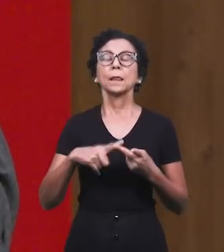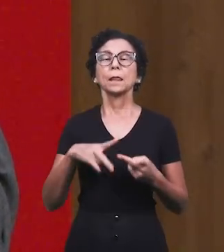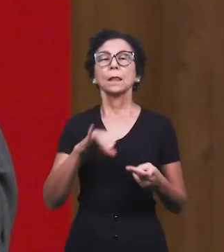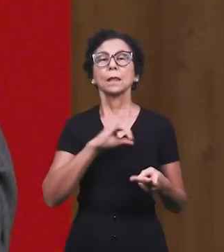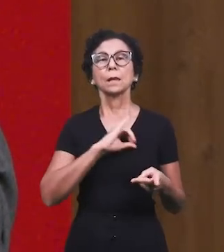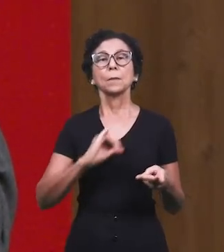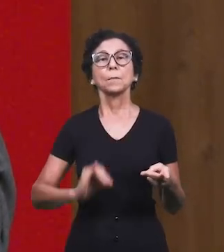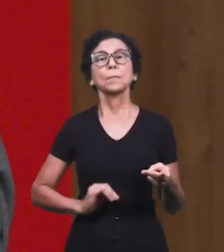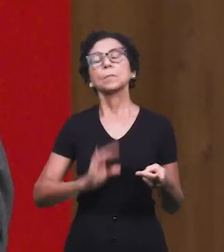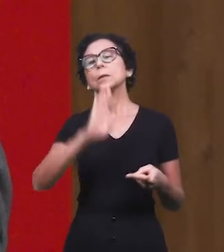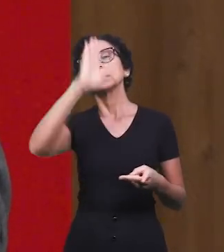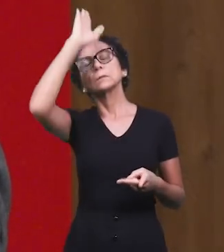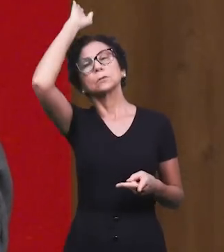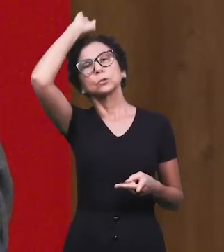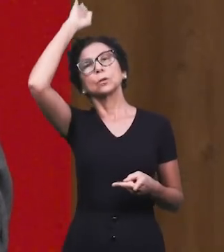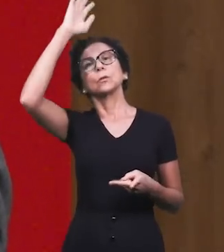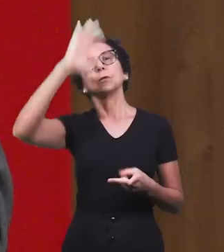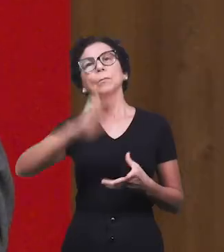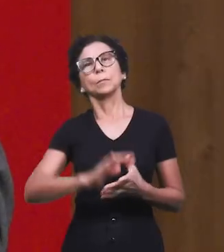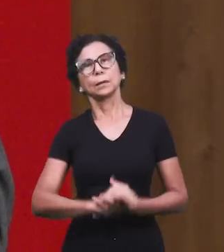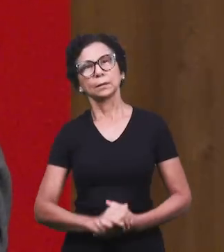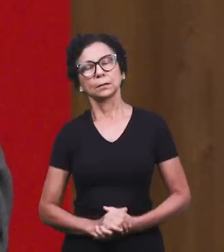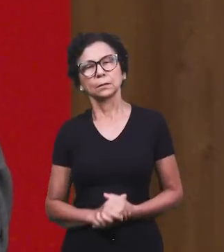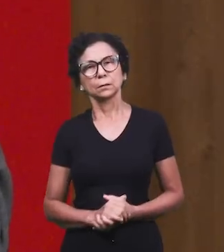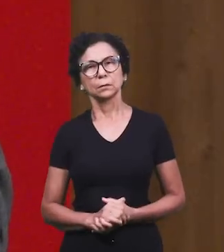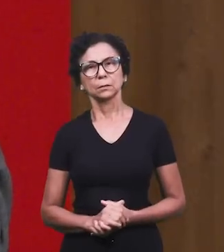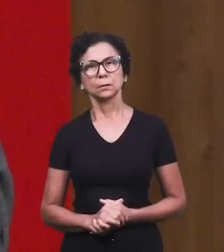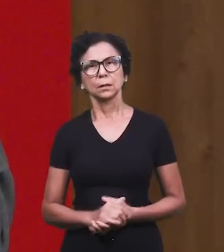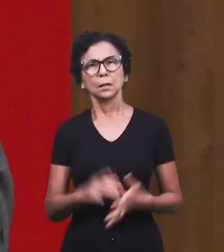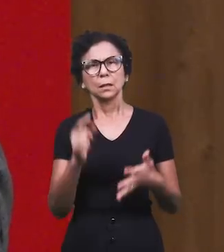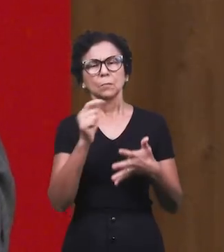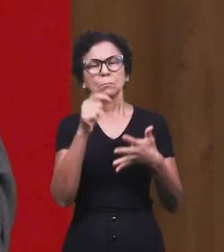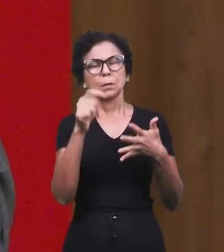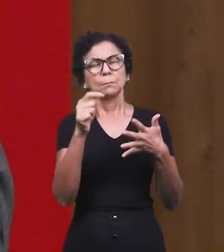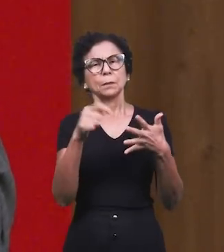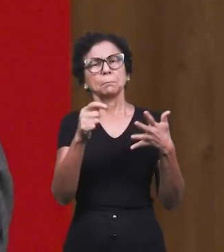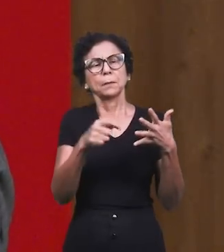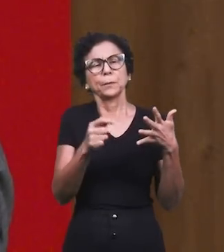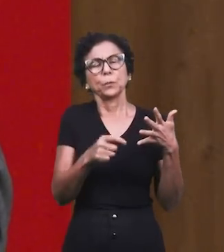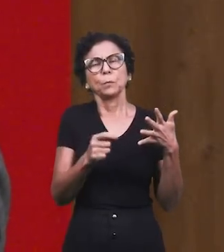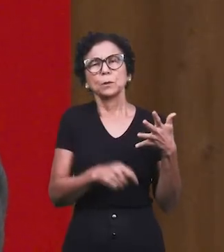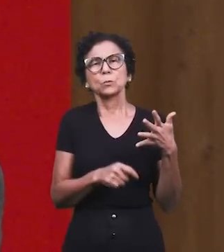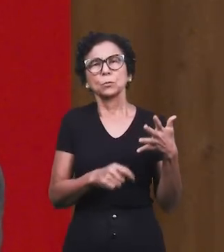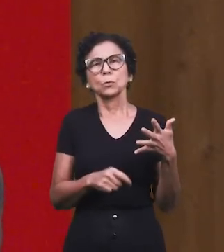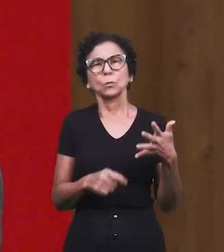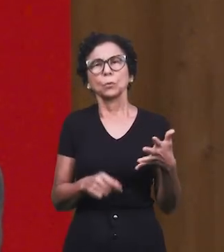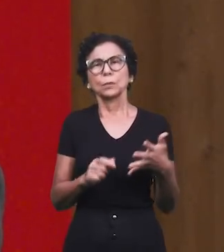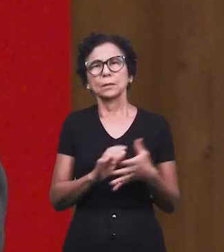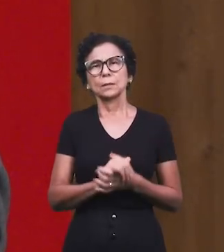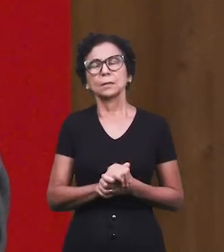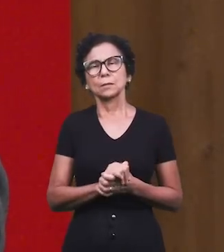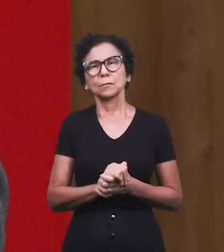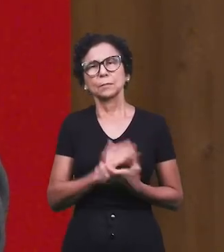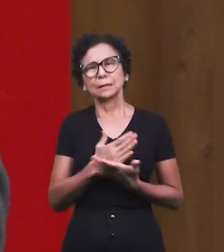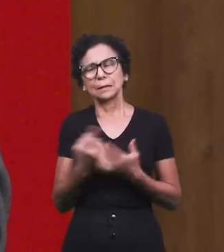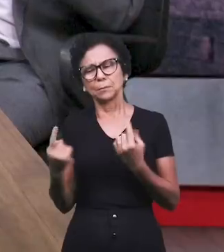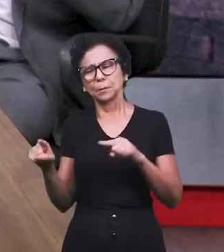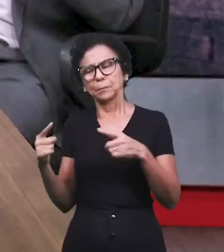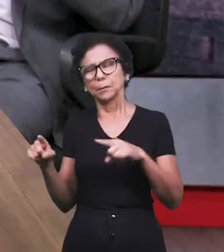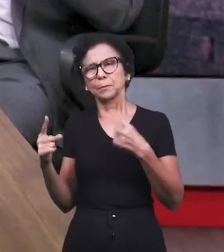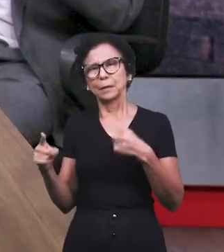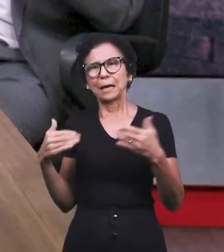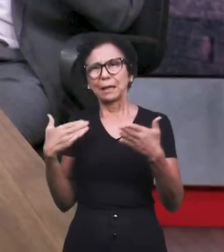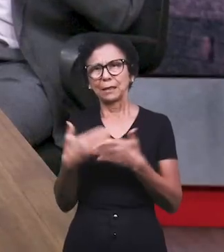Romano. Por quais questões? Essas ainda até se tornar sistemática. Bom, aí